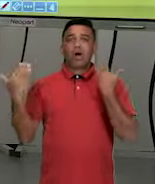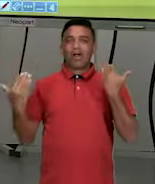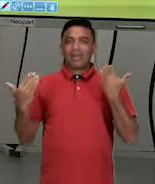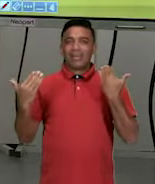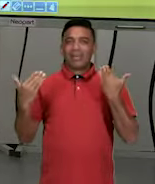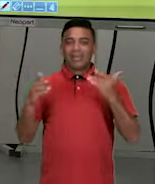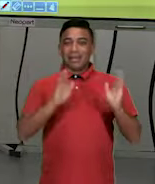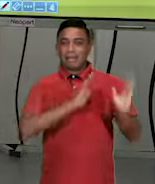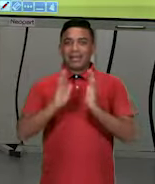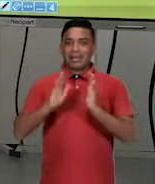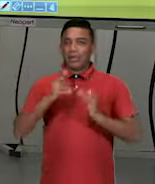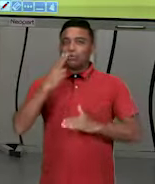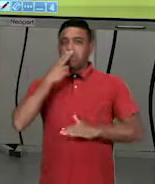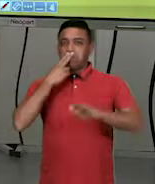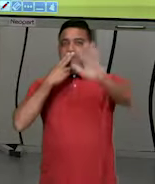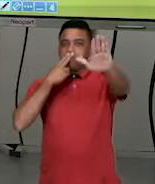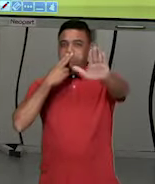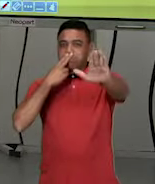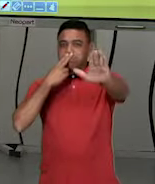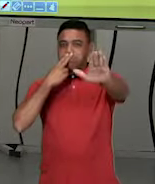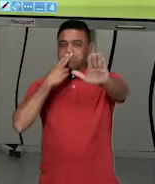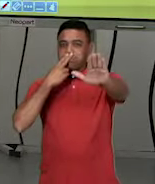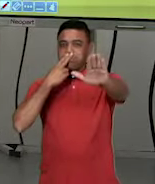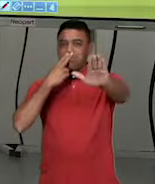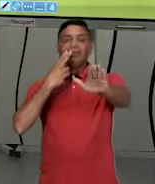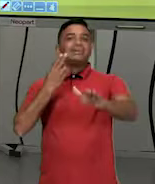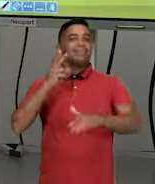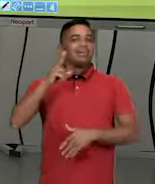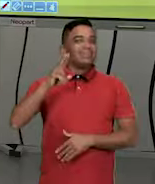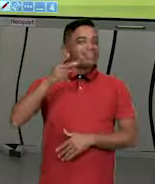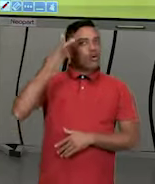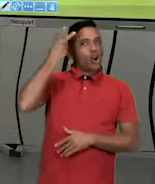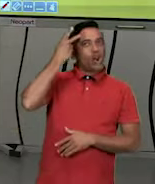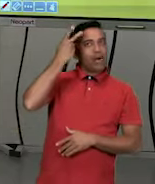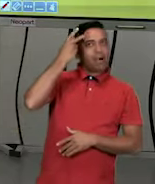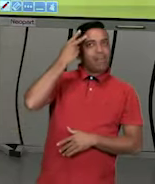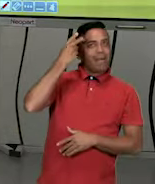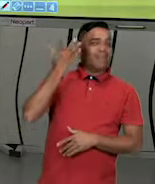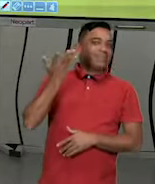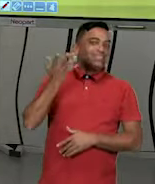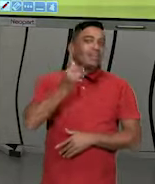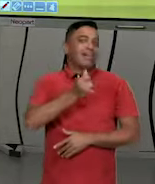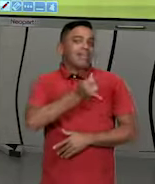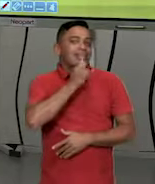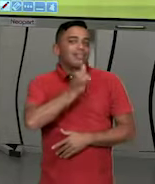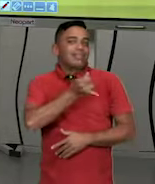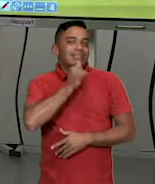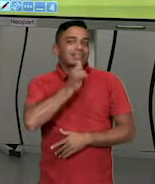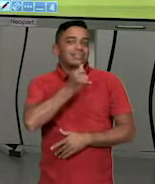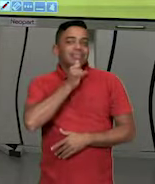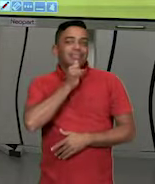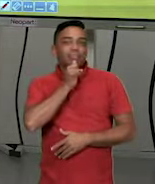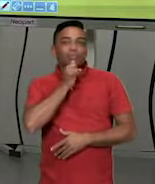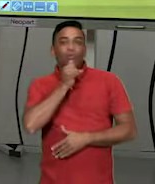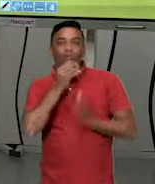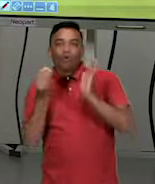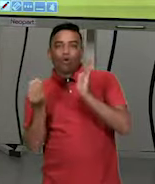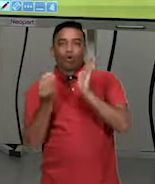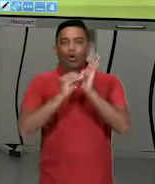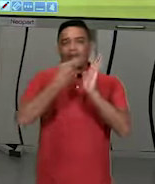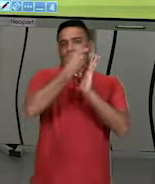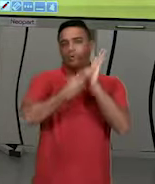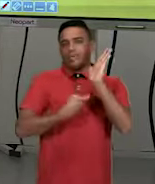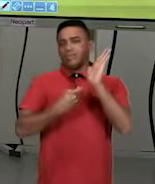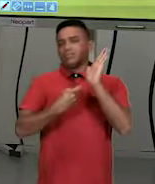dica: normalmente, a exemplificação, ou seja, quando eu vou colocar um exemplo no